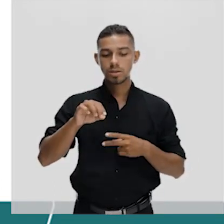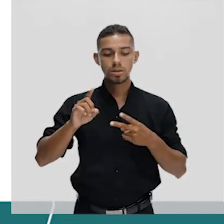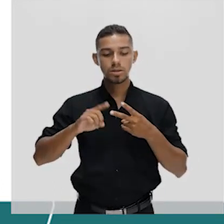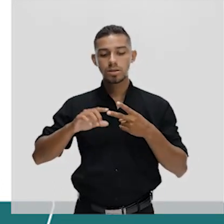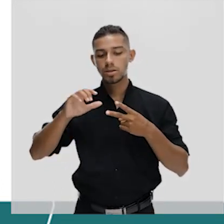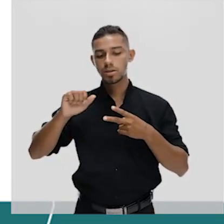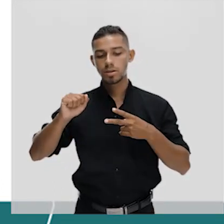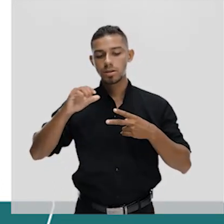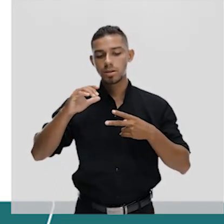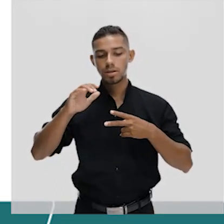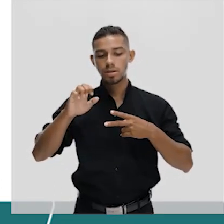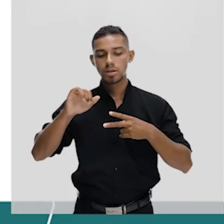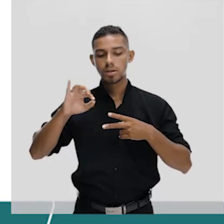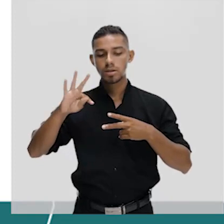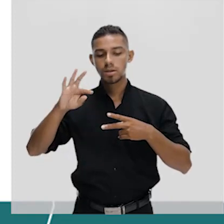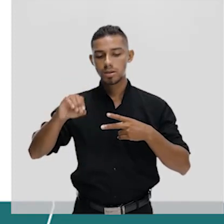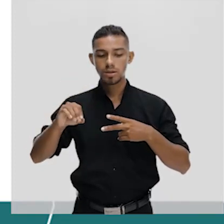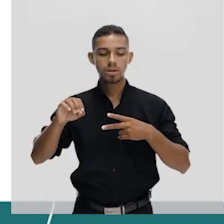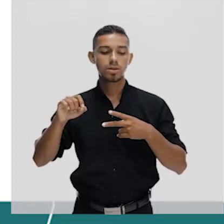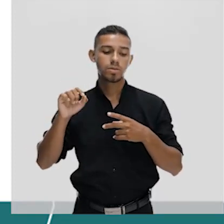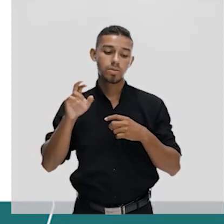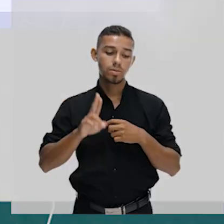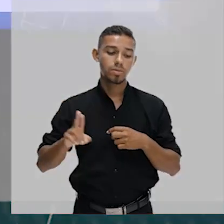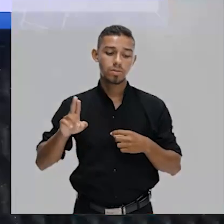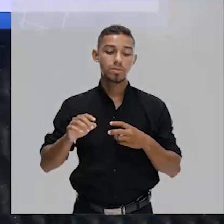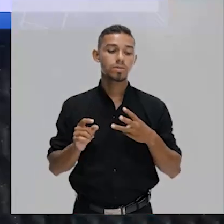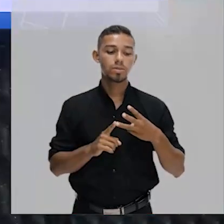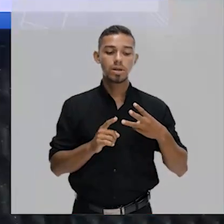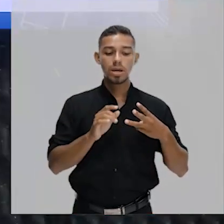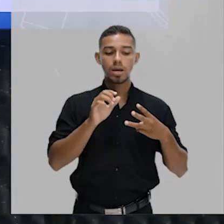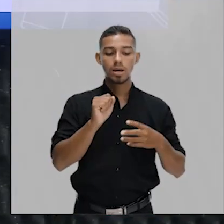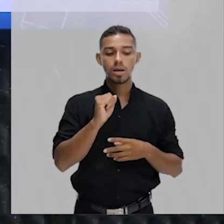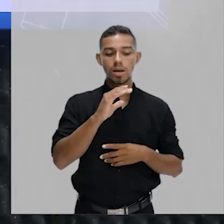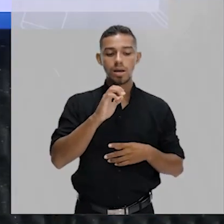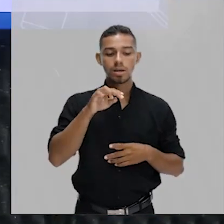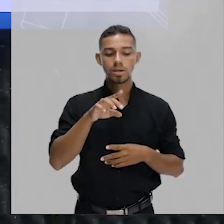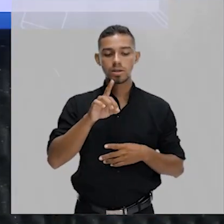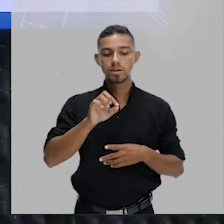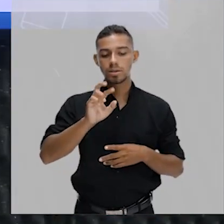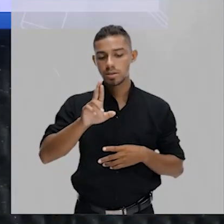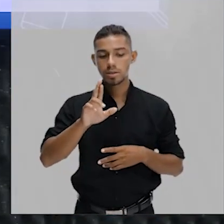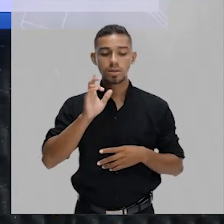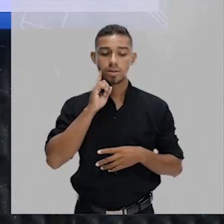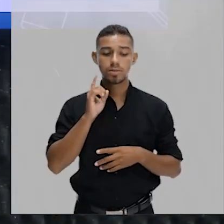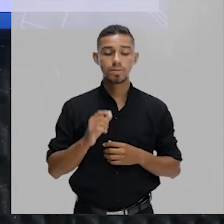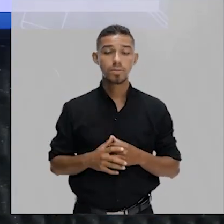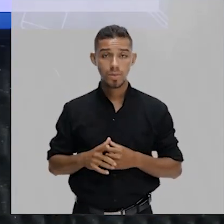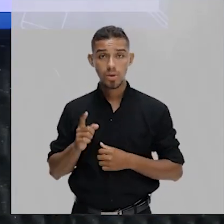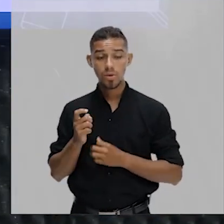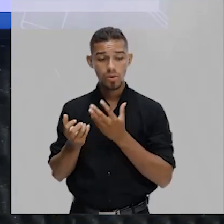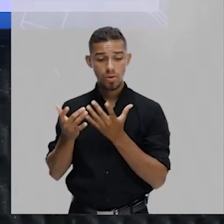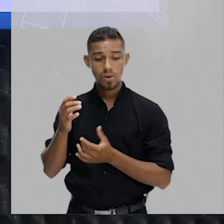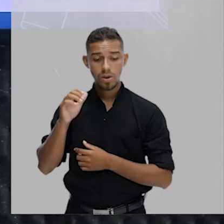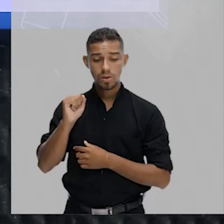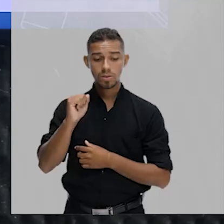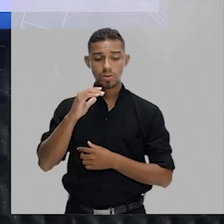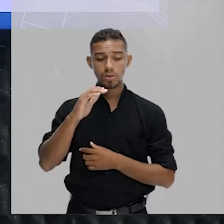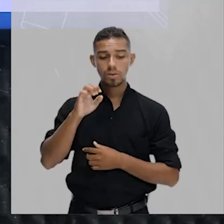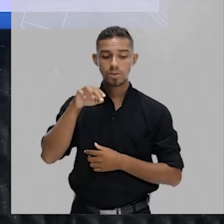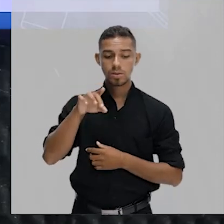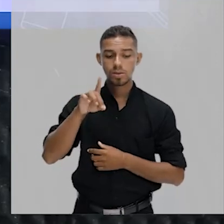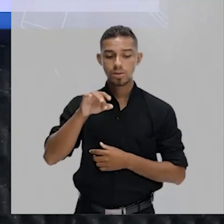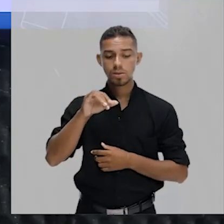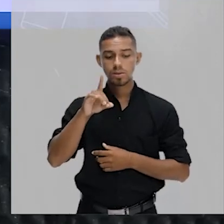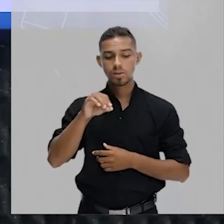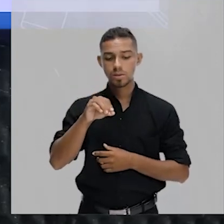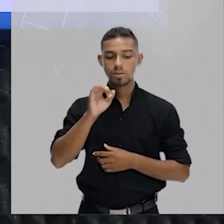aceitado a proposta, né? No caso de acender, acendido e aceso. O fogo foi aceso. Ele